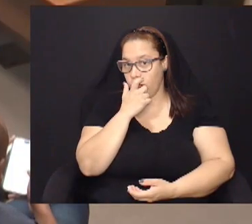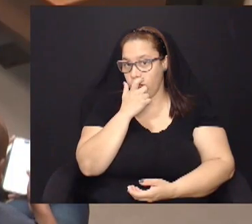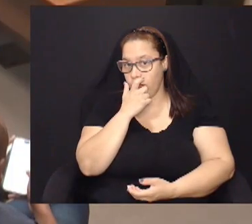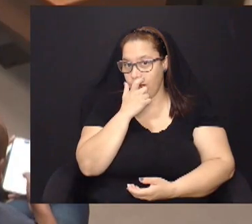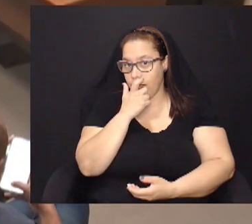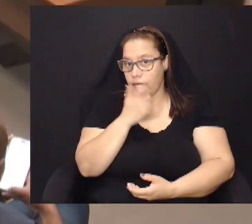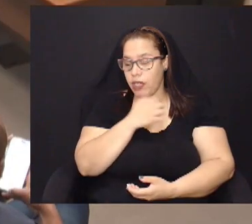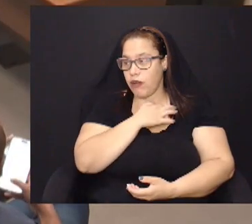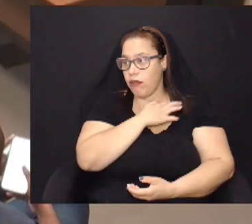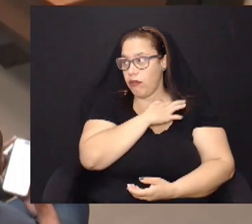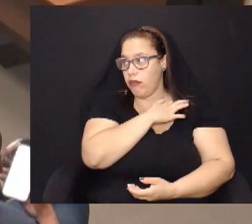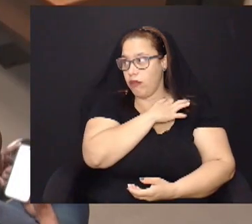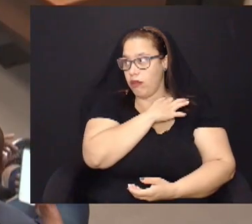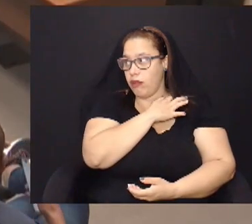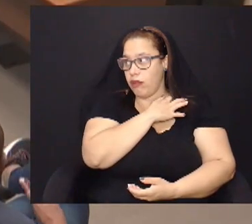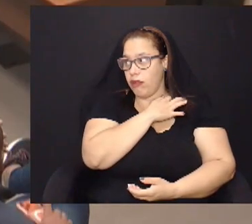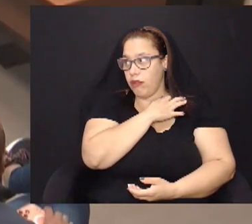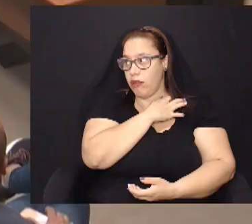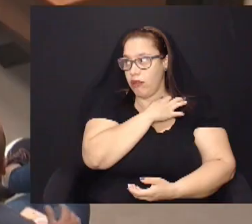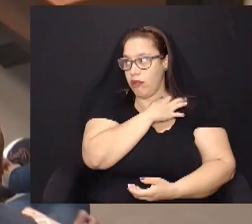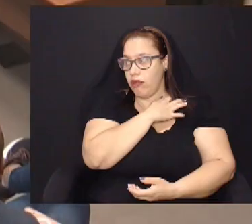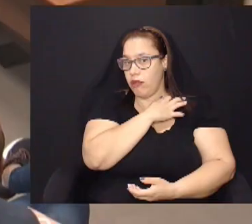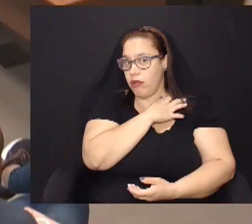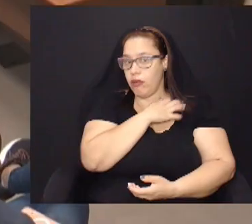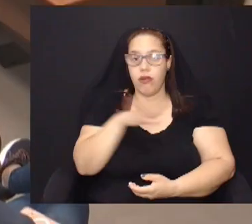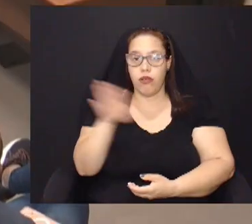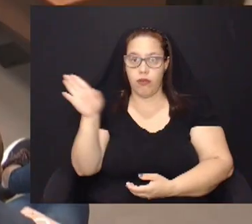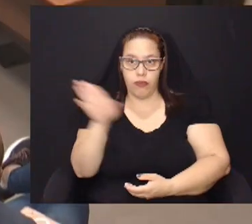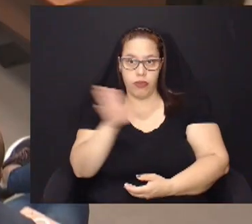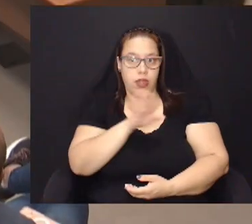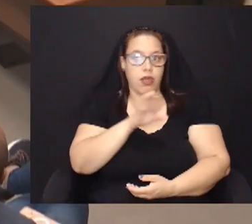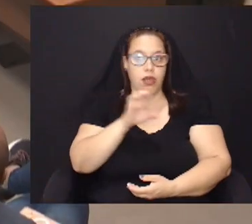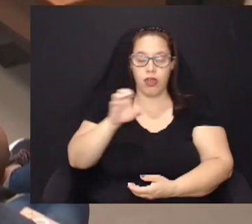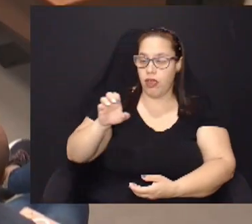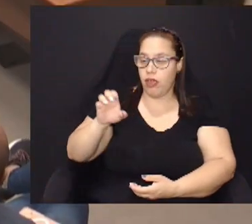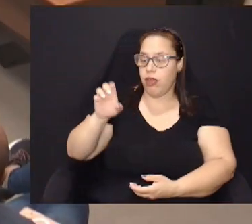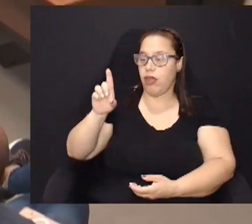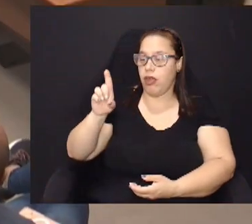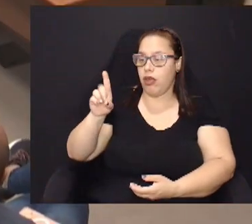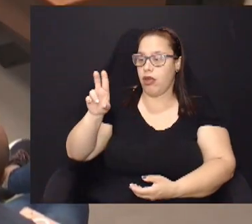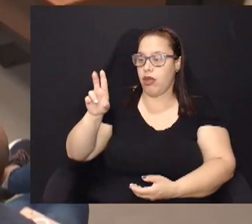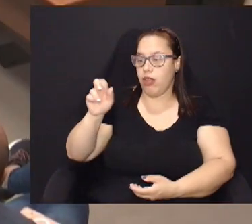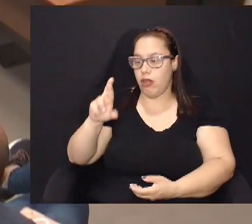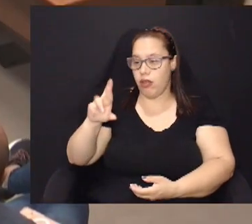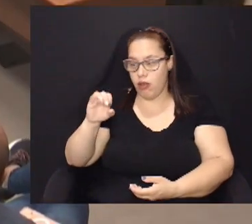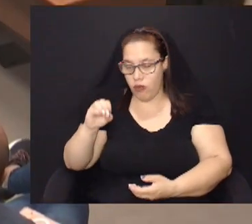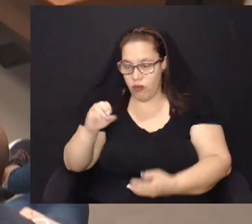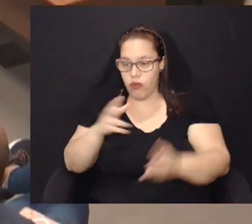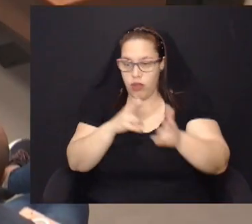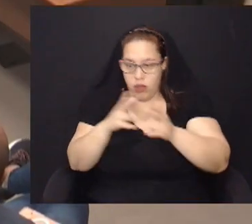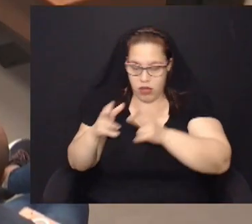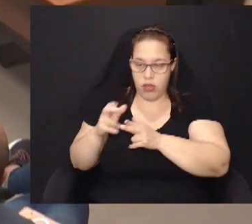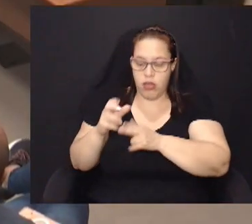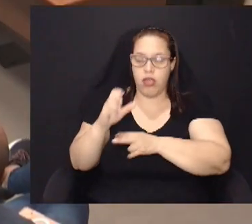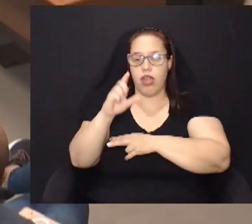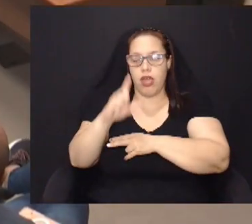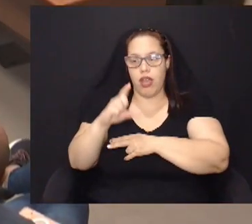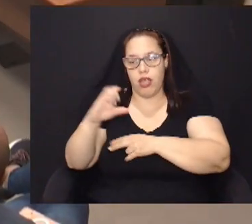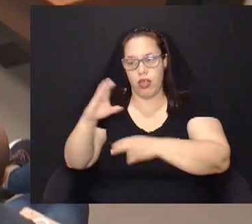A dúvida de outras Pode pessoas, ser. né? Vamos lá. Então vamos lá, deixa eu responder. Eduardo, o AVCB é a mesma coisa que o LCCB,